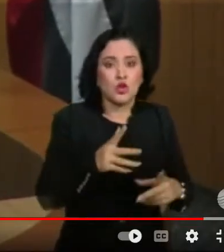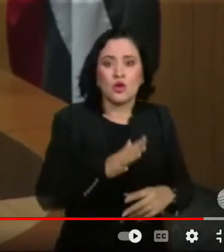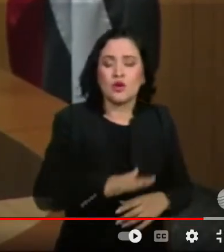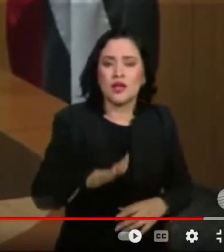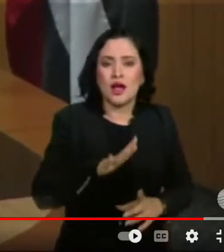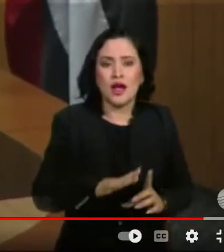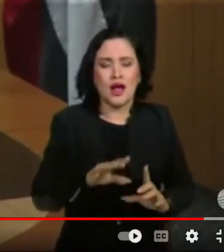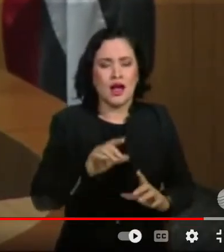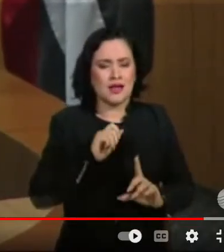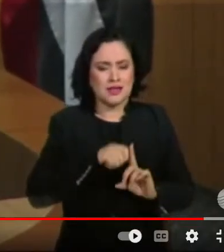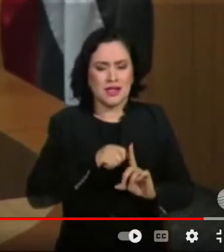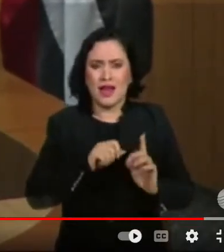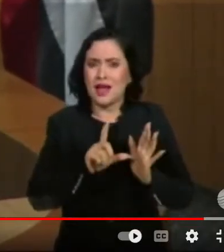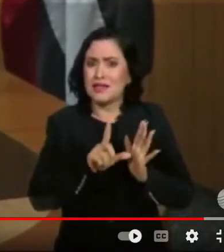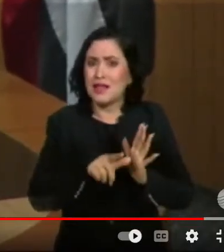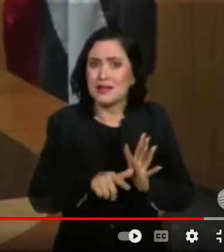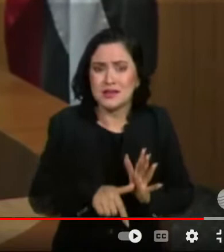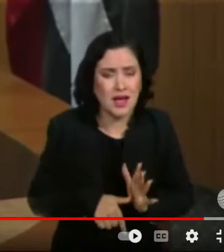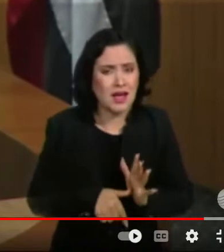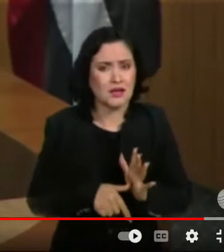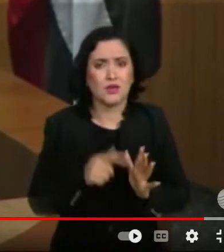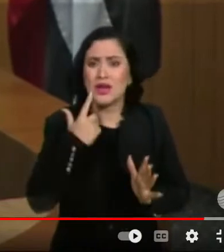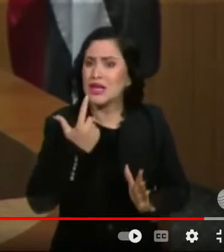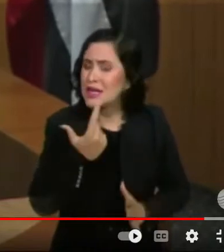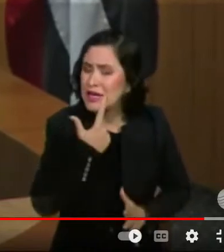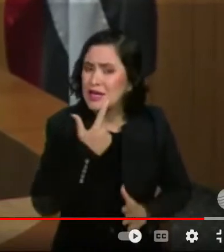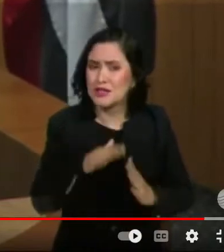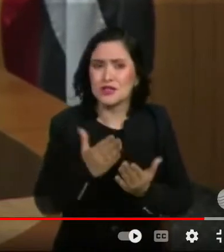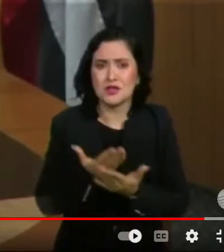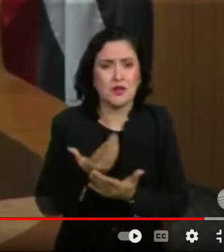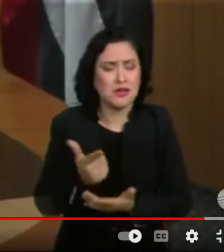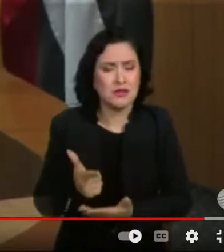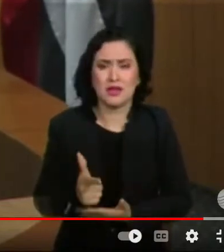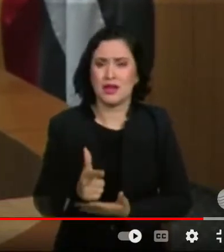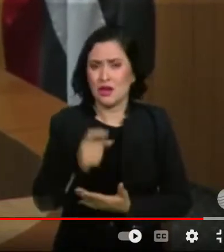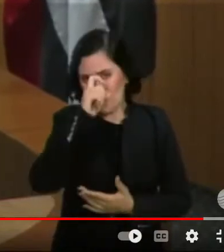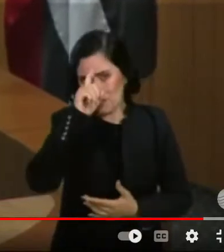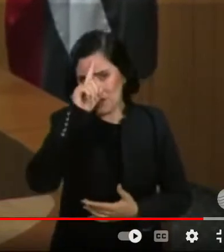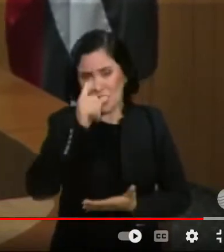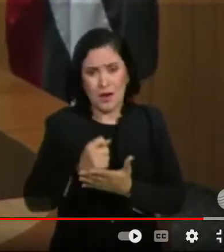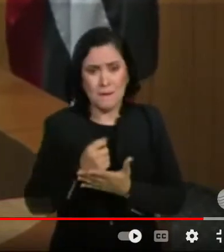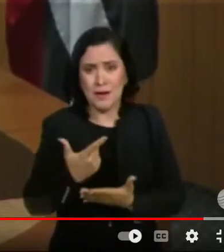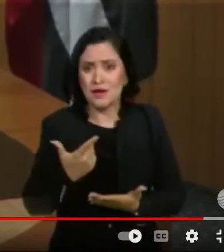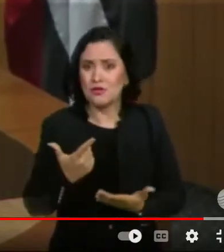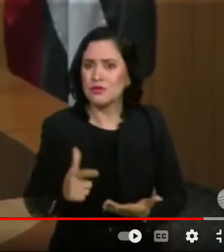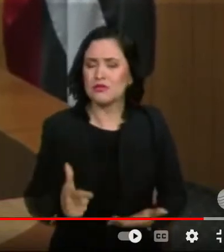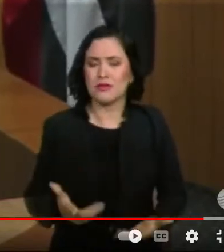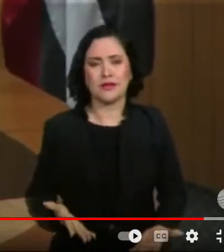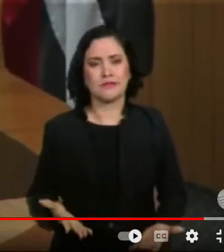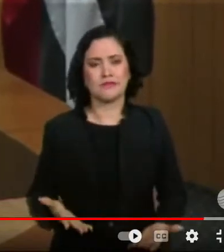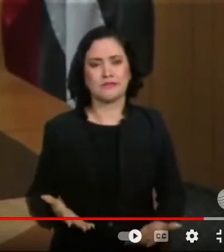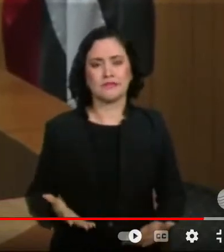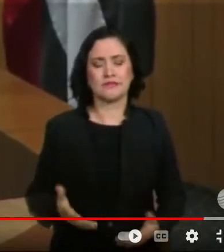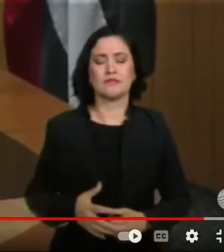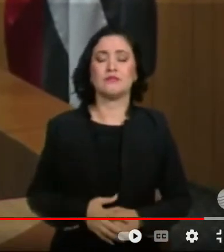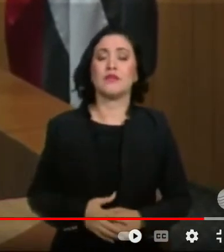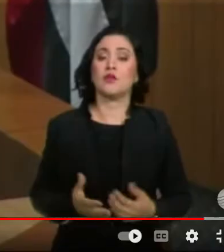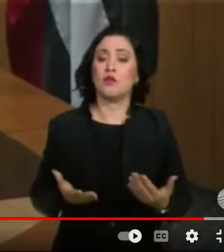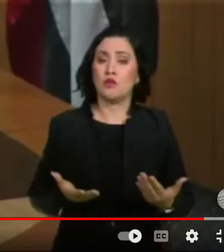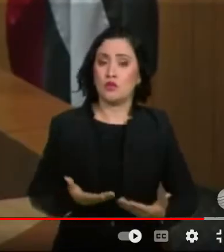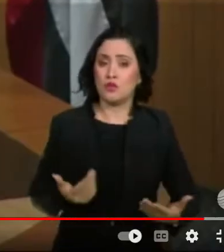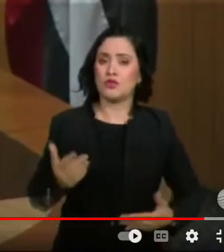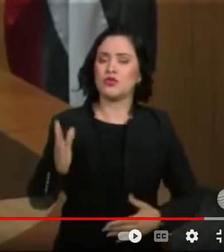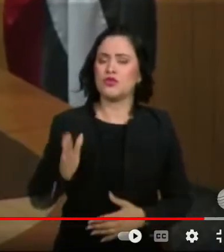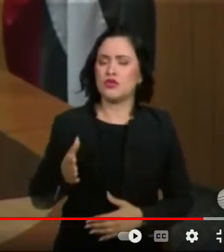merenda escolar, o hospital não tem nada. E isso acontece. E o que acontece agora? O relato, hoje mesmo eu já vi